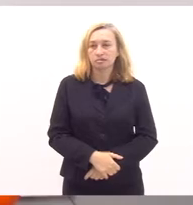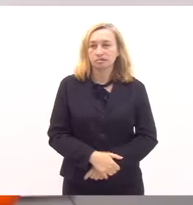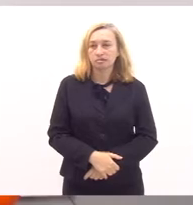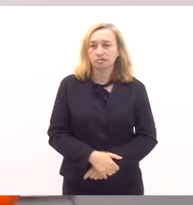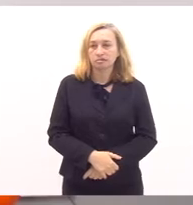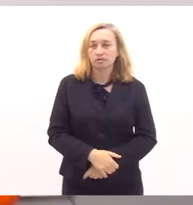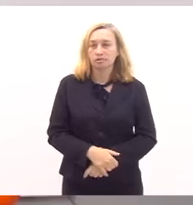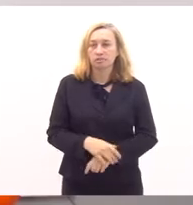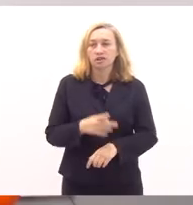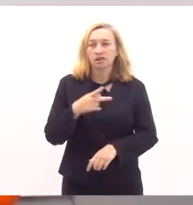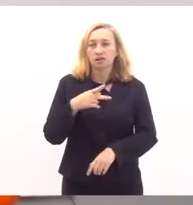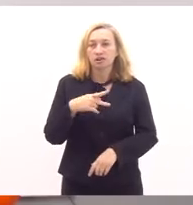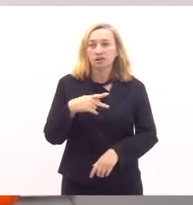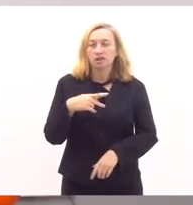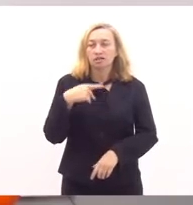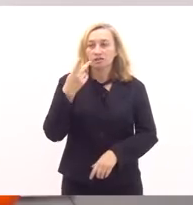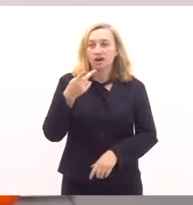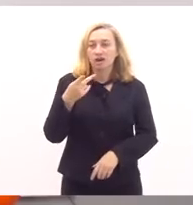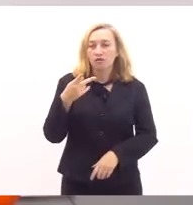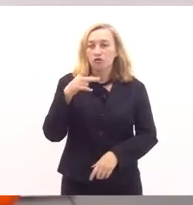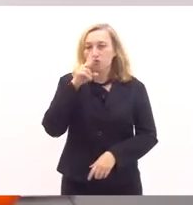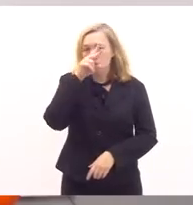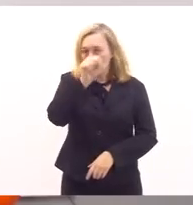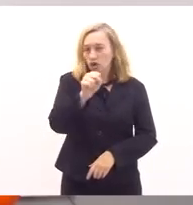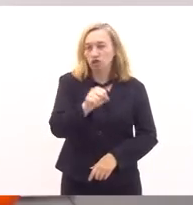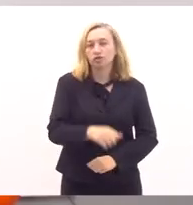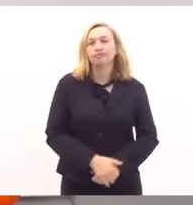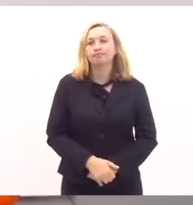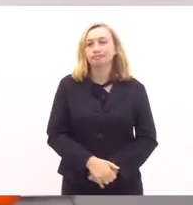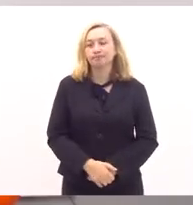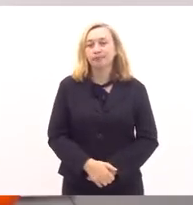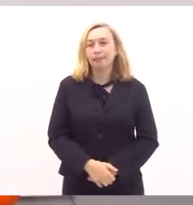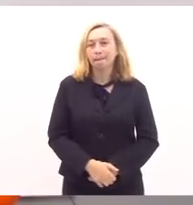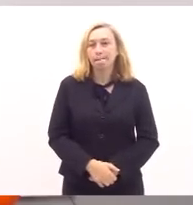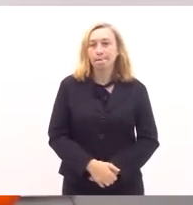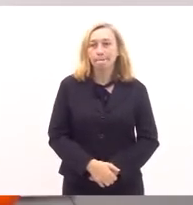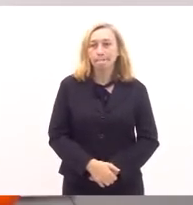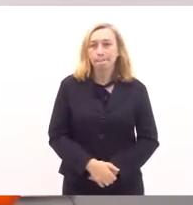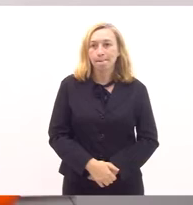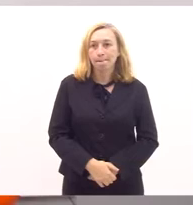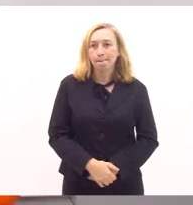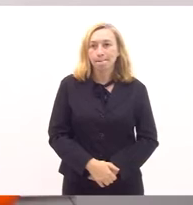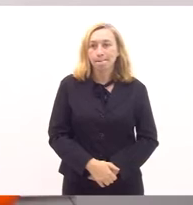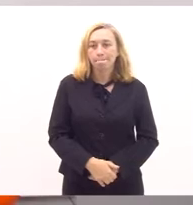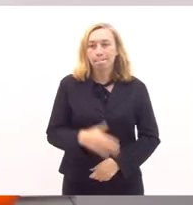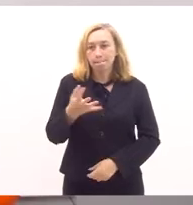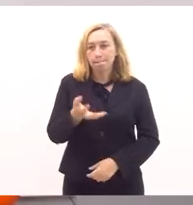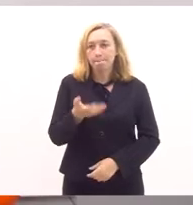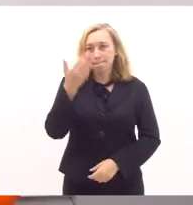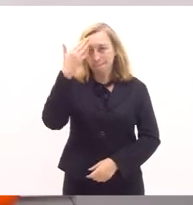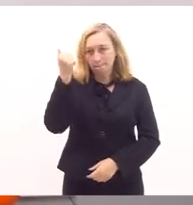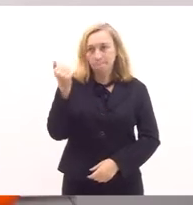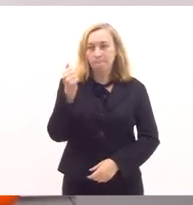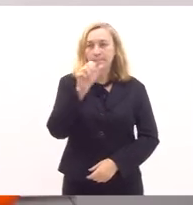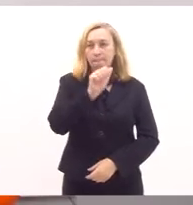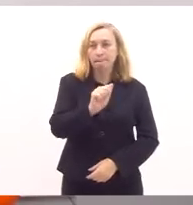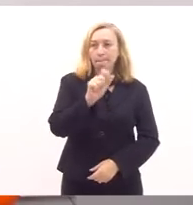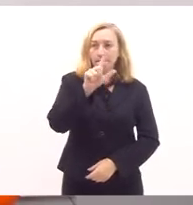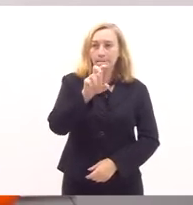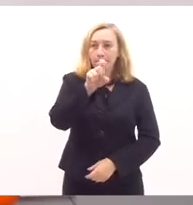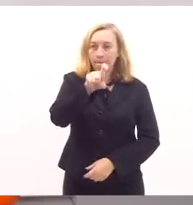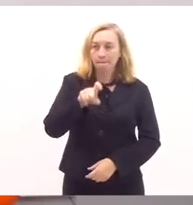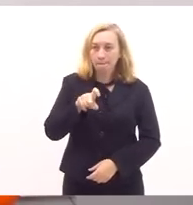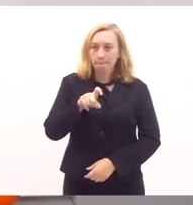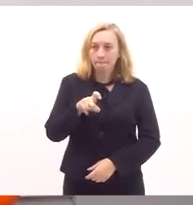fala muito, e fala forte, fala alto, né? Eu quero saber se o Alex Martins está aí